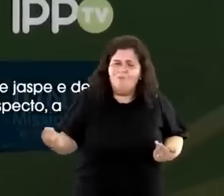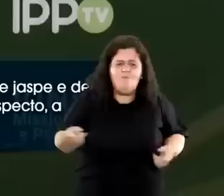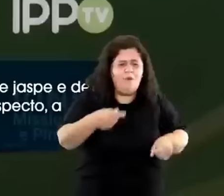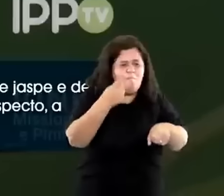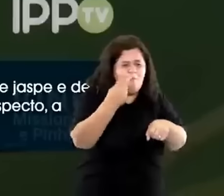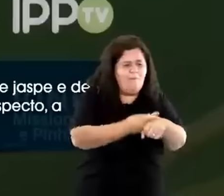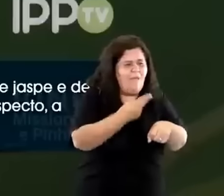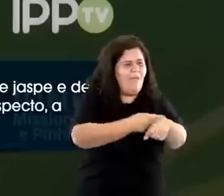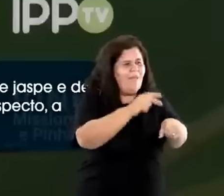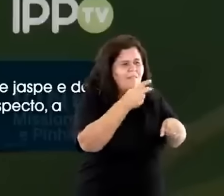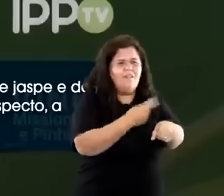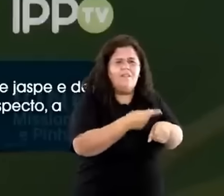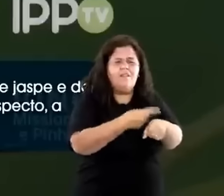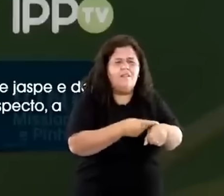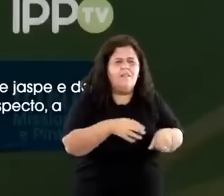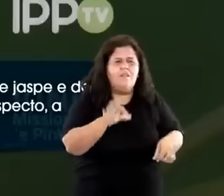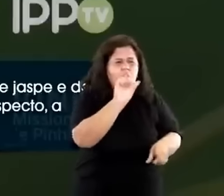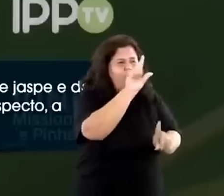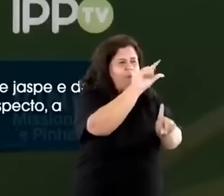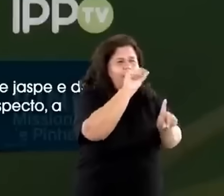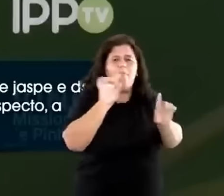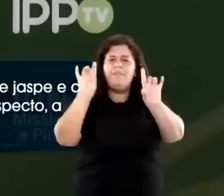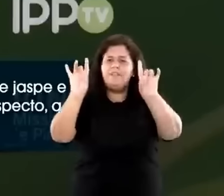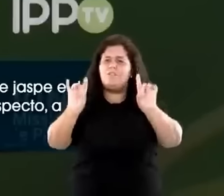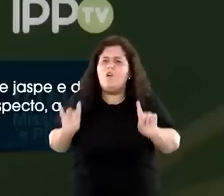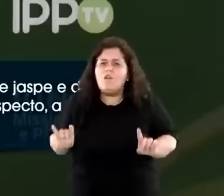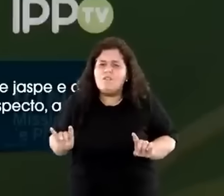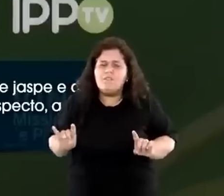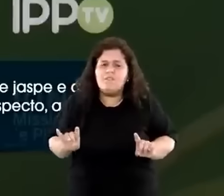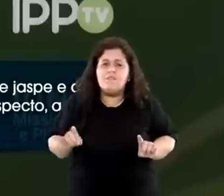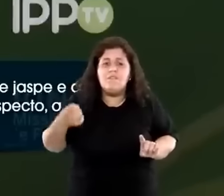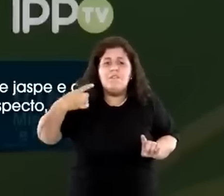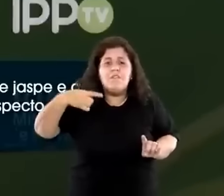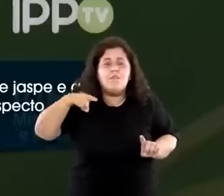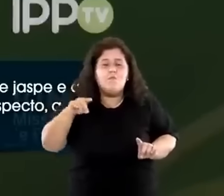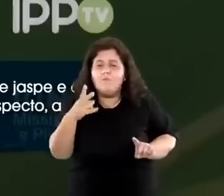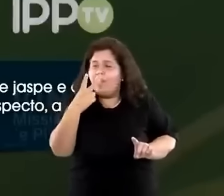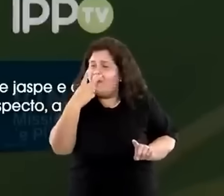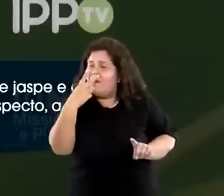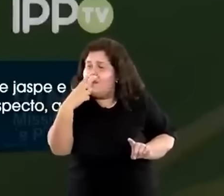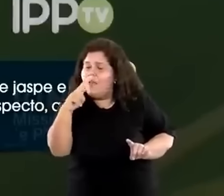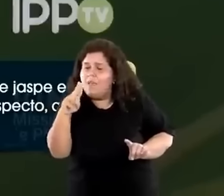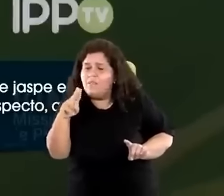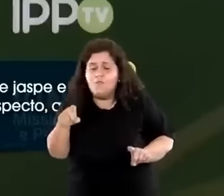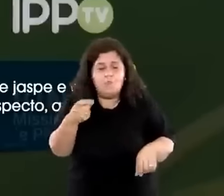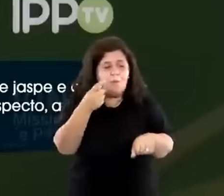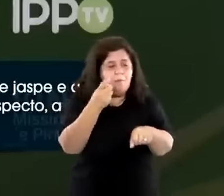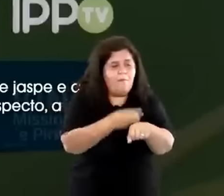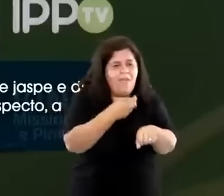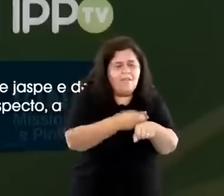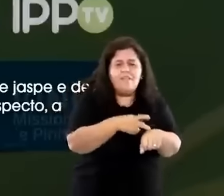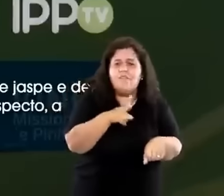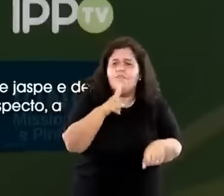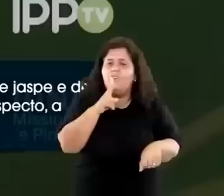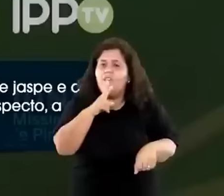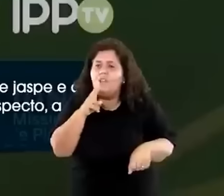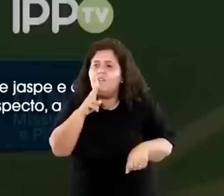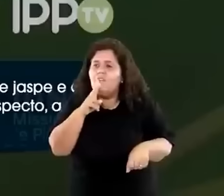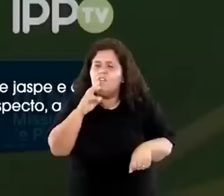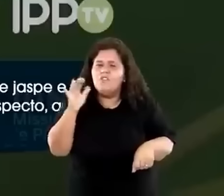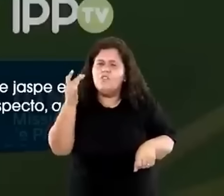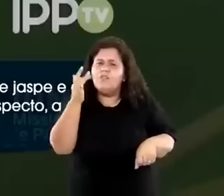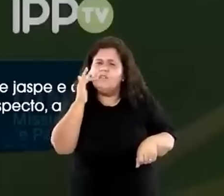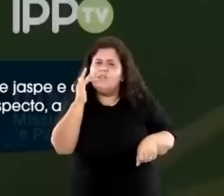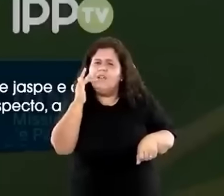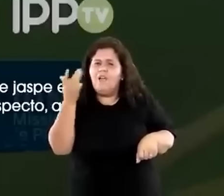do Trono há um arco-íris semelhante no aspecto a Esmeralda e você vai perceber